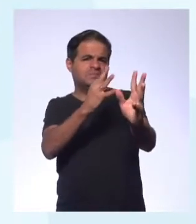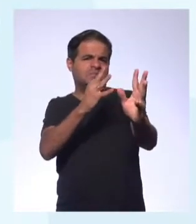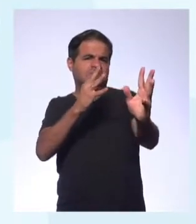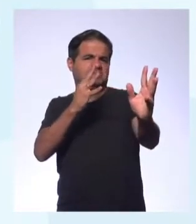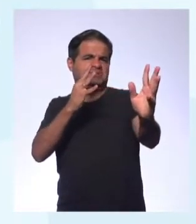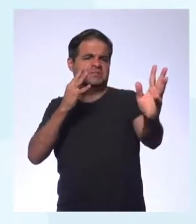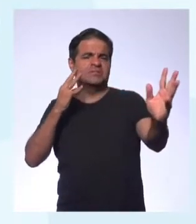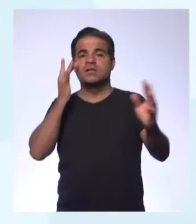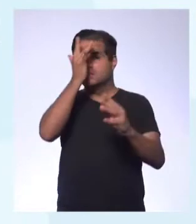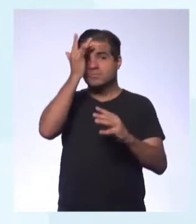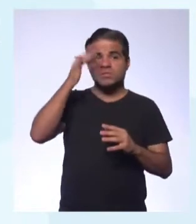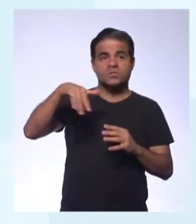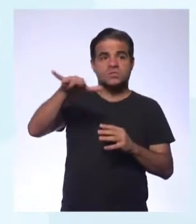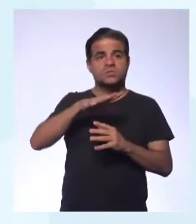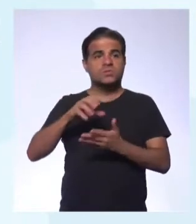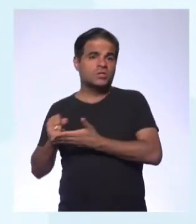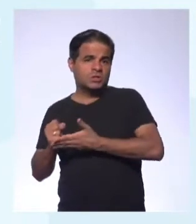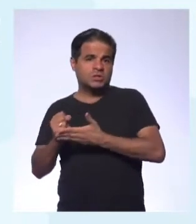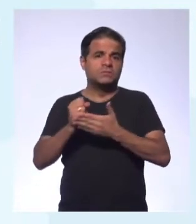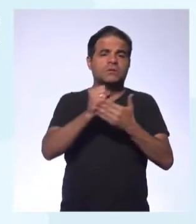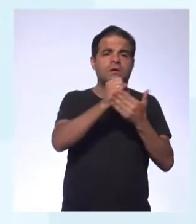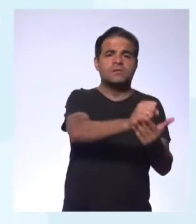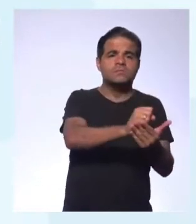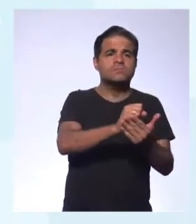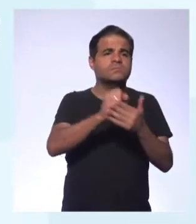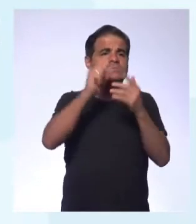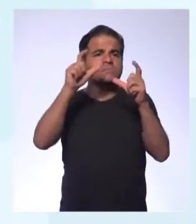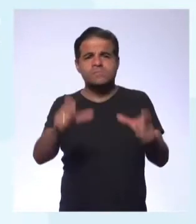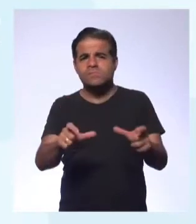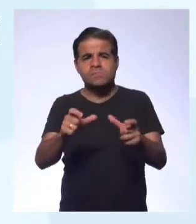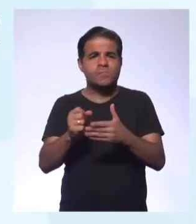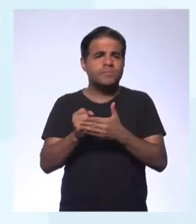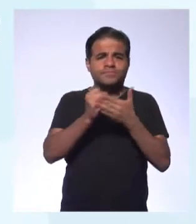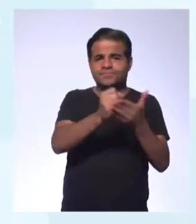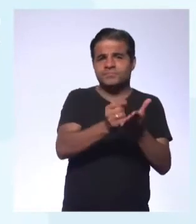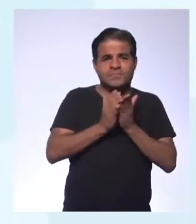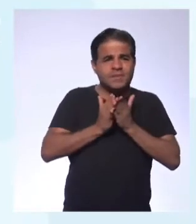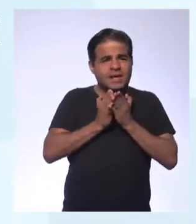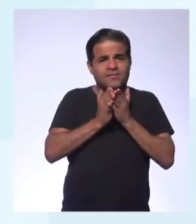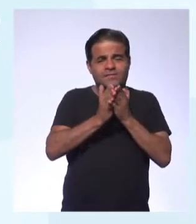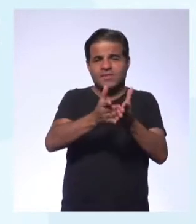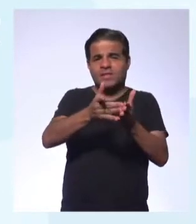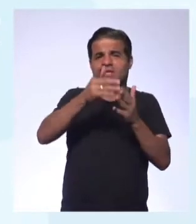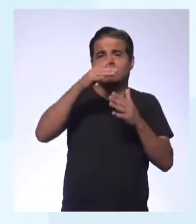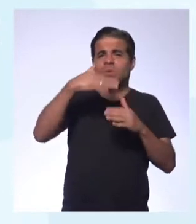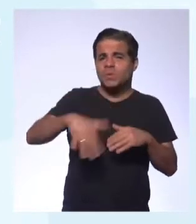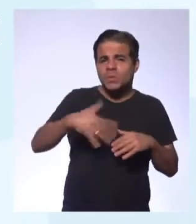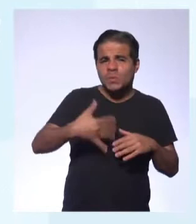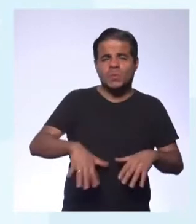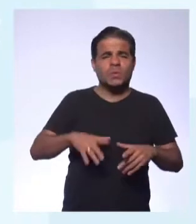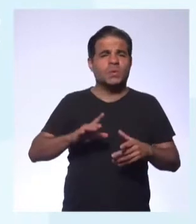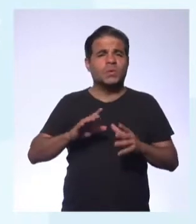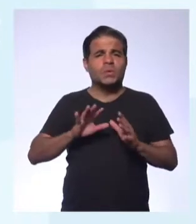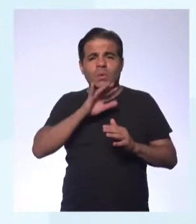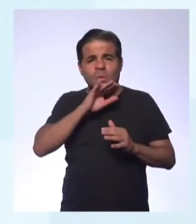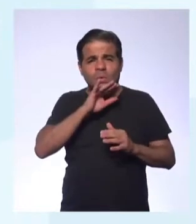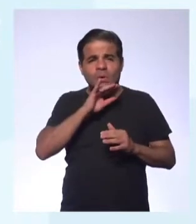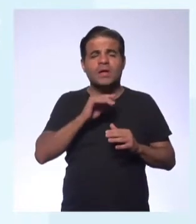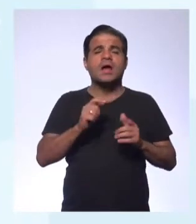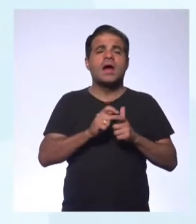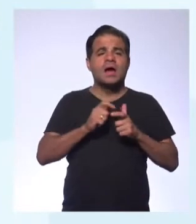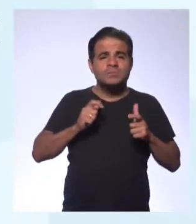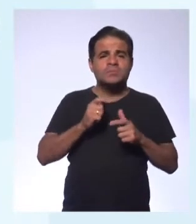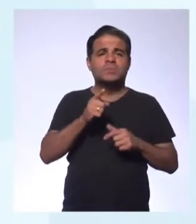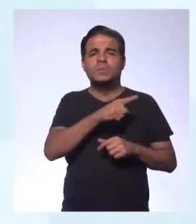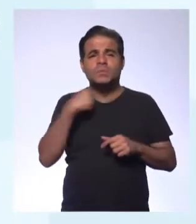Essas pessoas eram alocadas nos lugares mais insalubres dos navios negreiros e muitos morriam devido